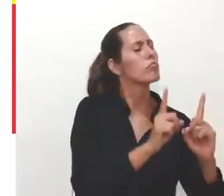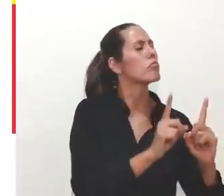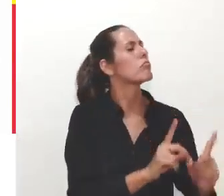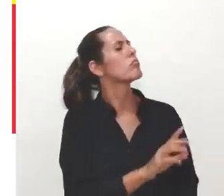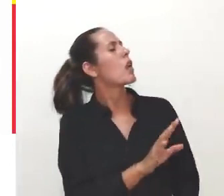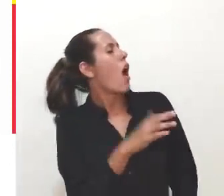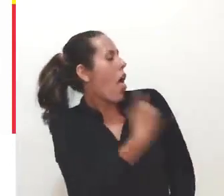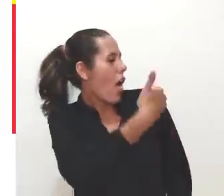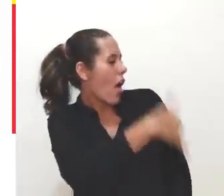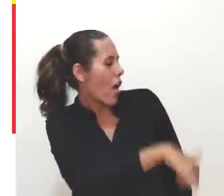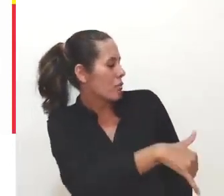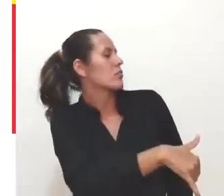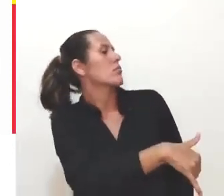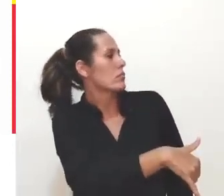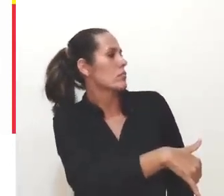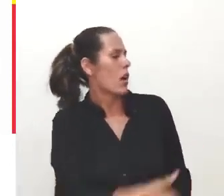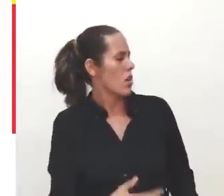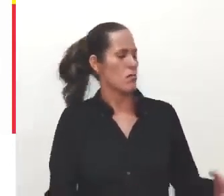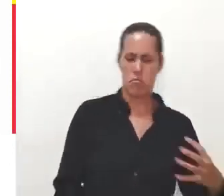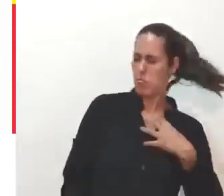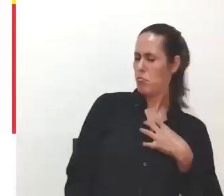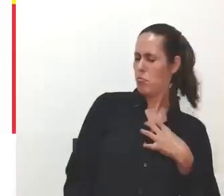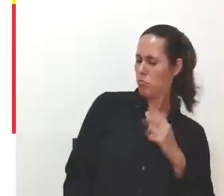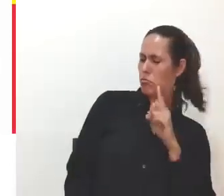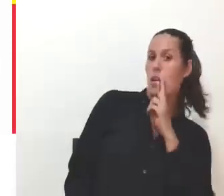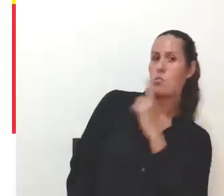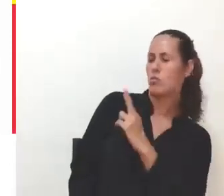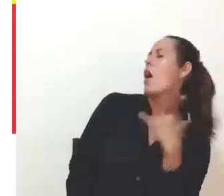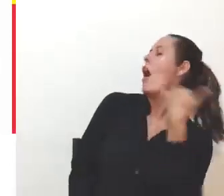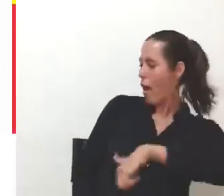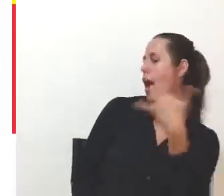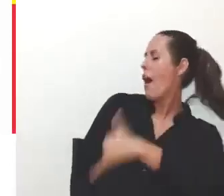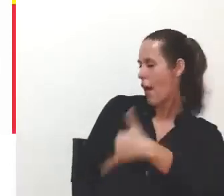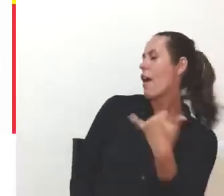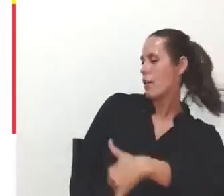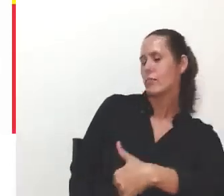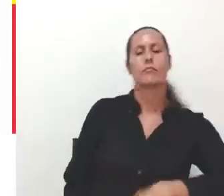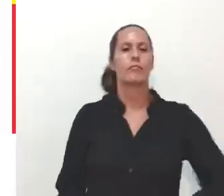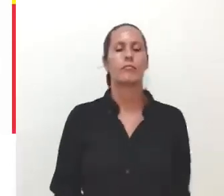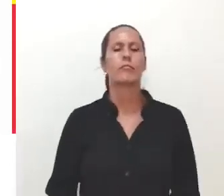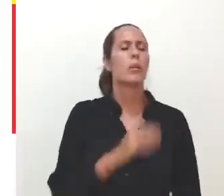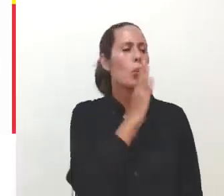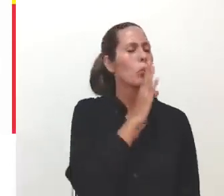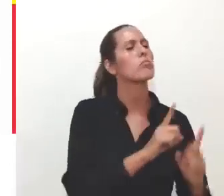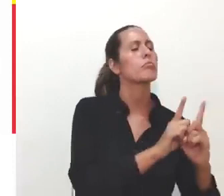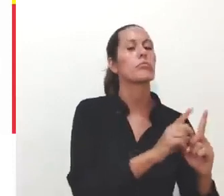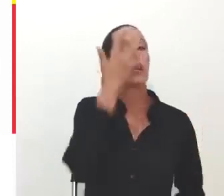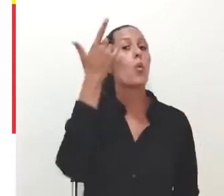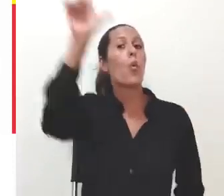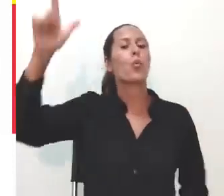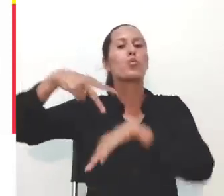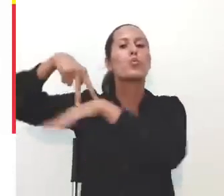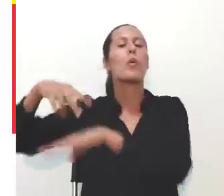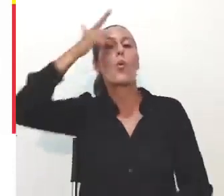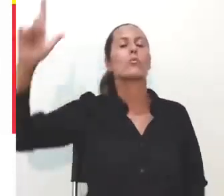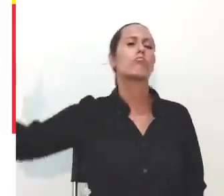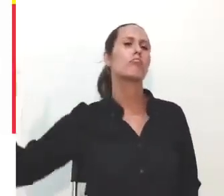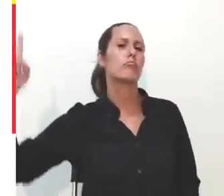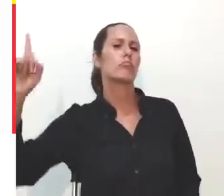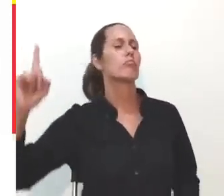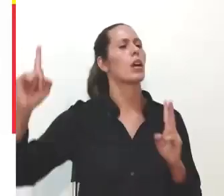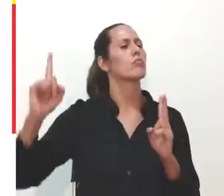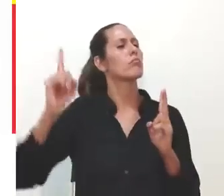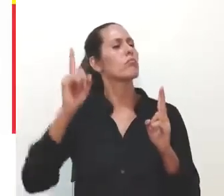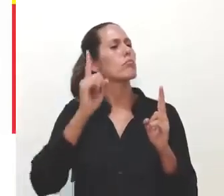disse: "Qual é?" O que foi abordado prontamente responde: "Qual é?" Minutos de silêncio depois, um terceiro surfista